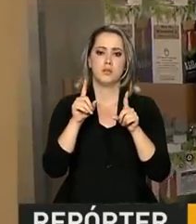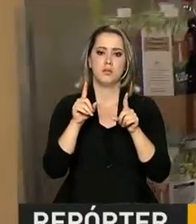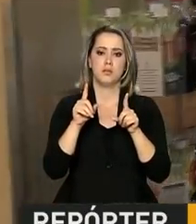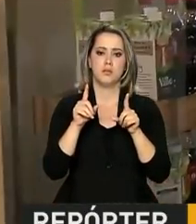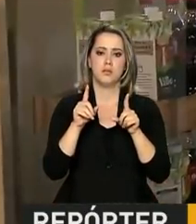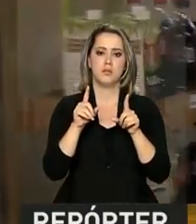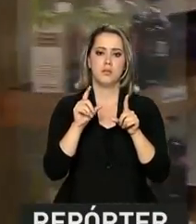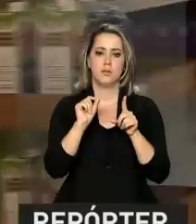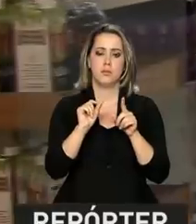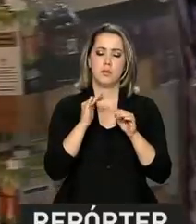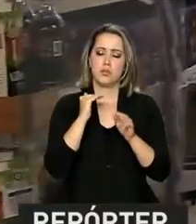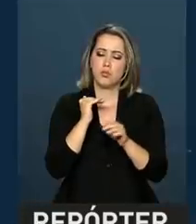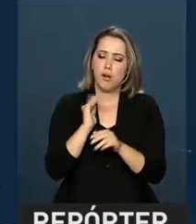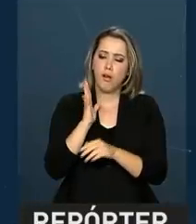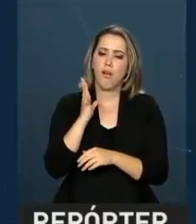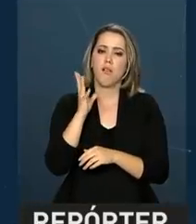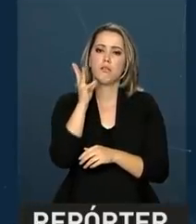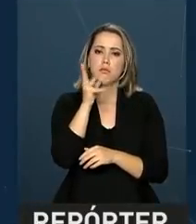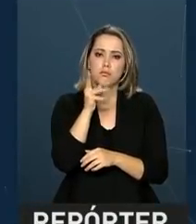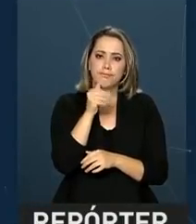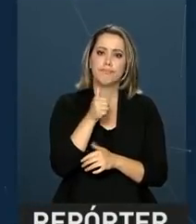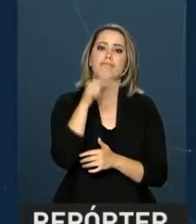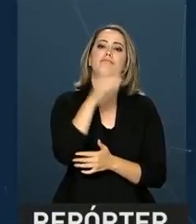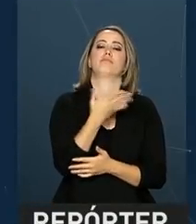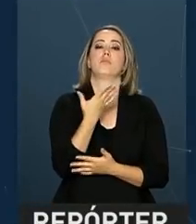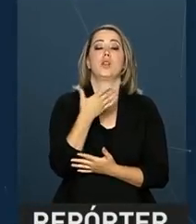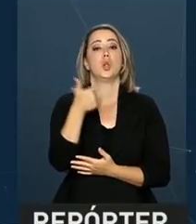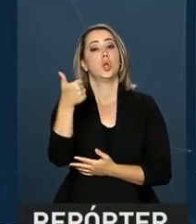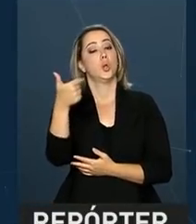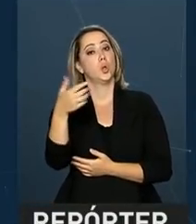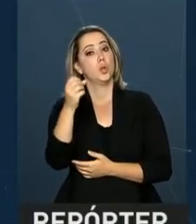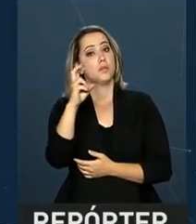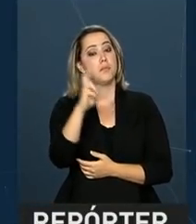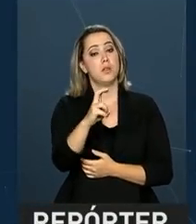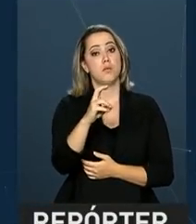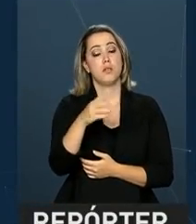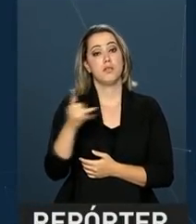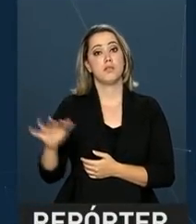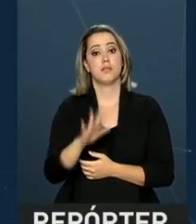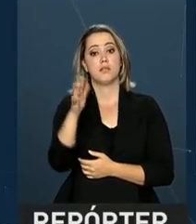mais paulatinamente, né? Enquanto em 2015 a inflação fechou em